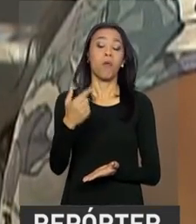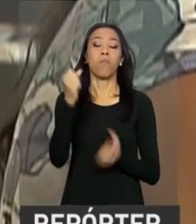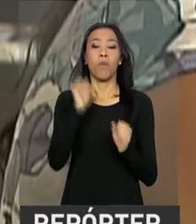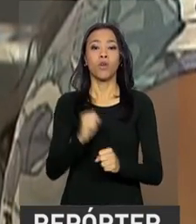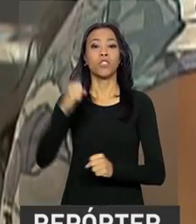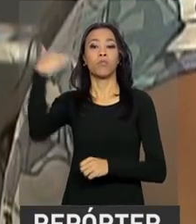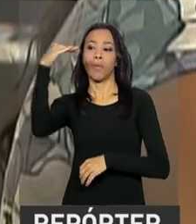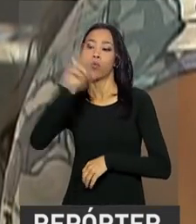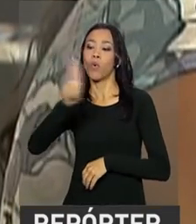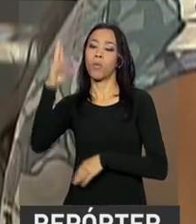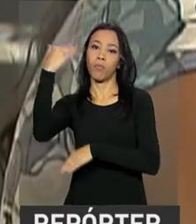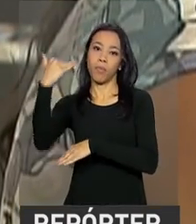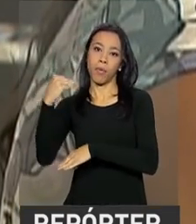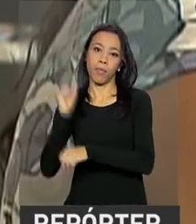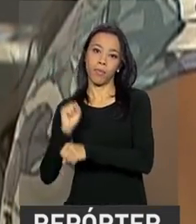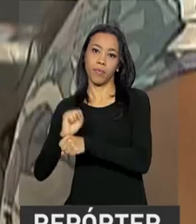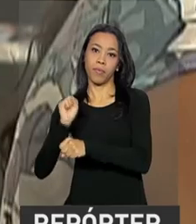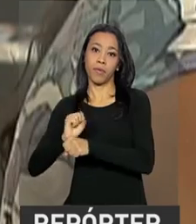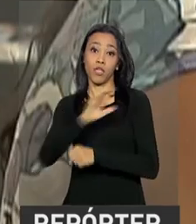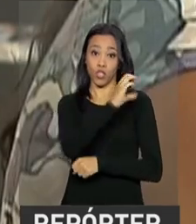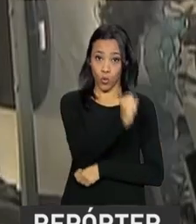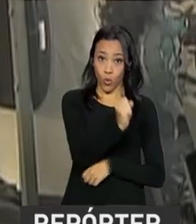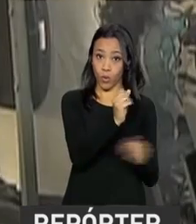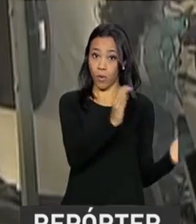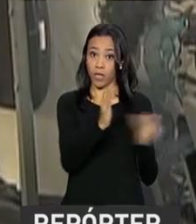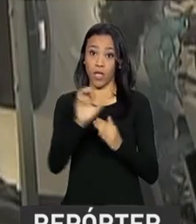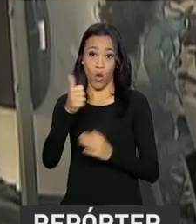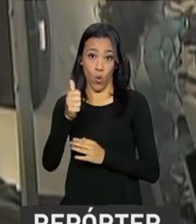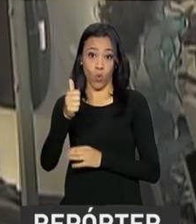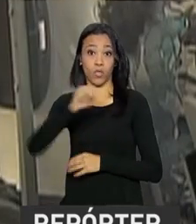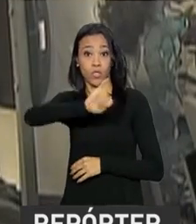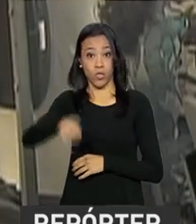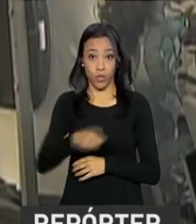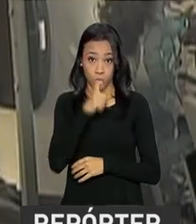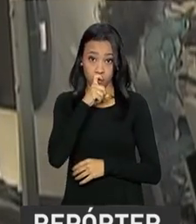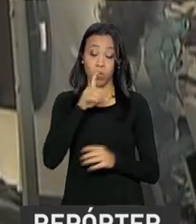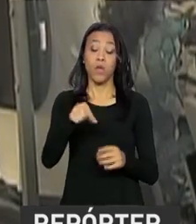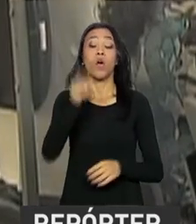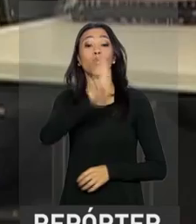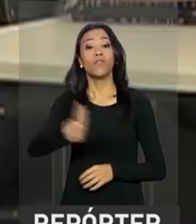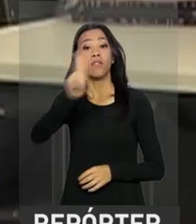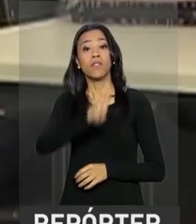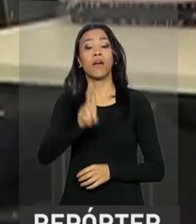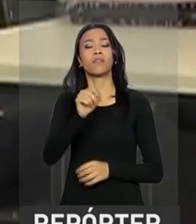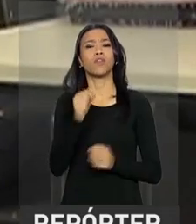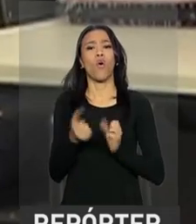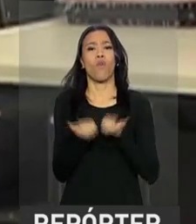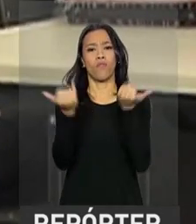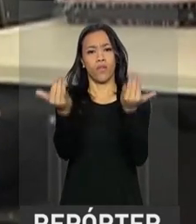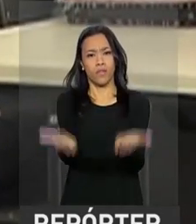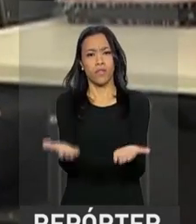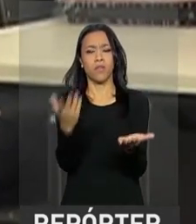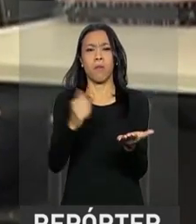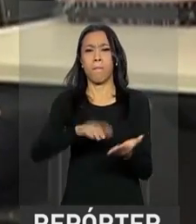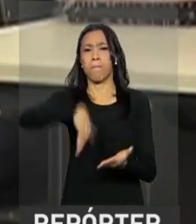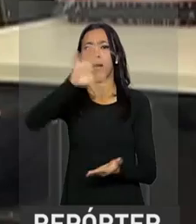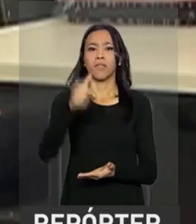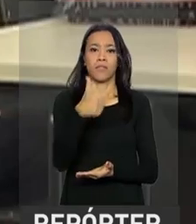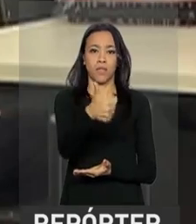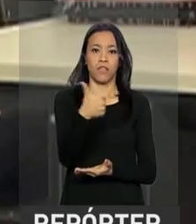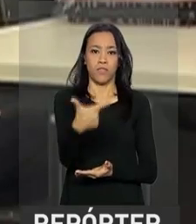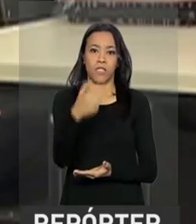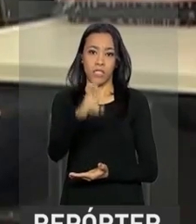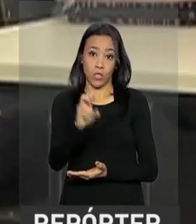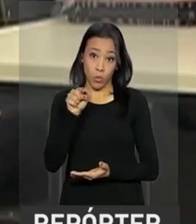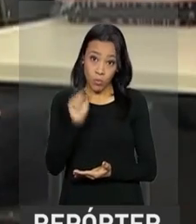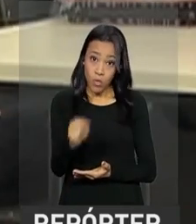da lista de espera de 8 a 11 de julho o programa Universidade para Todos ofereceu neste segundo semestre mais de 125.000